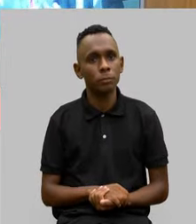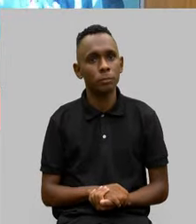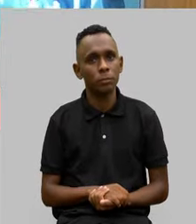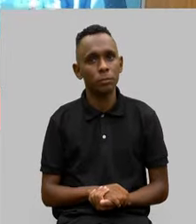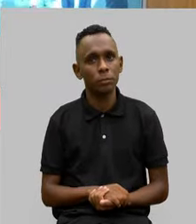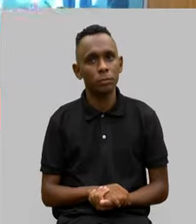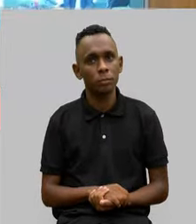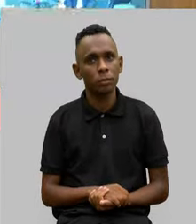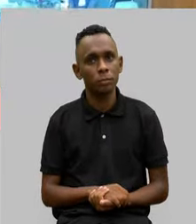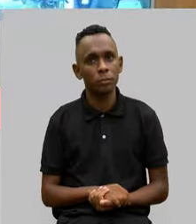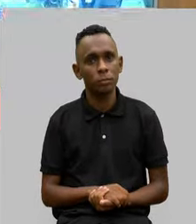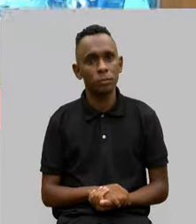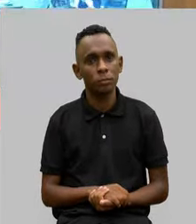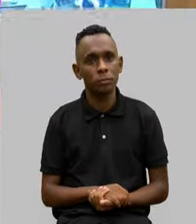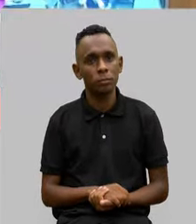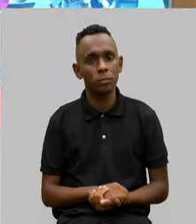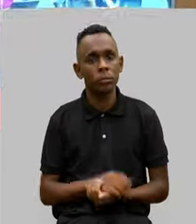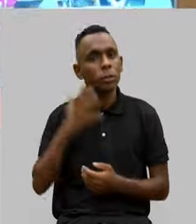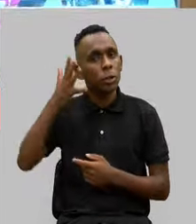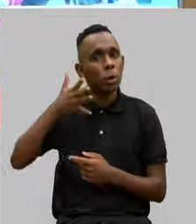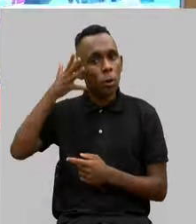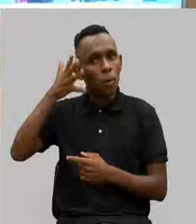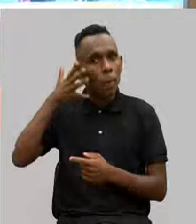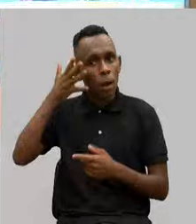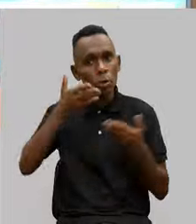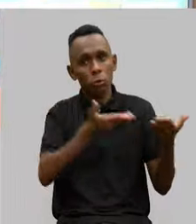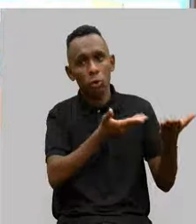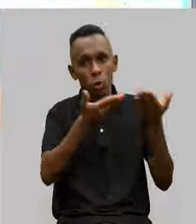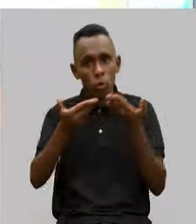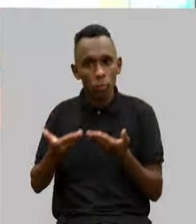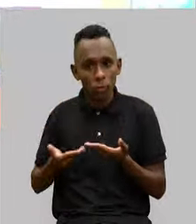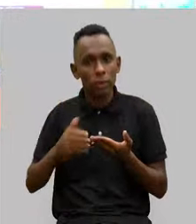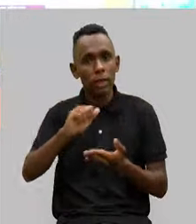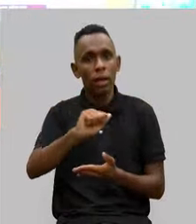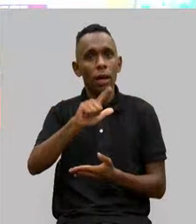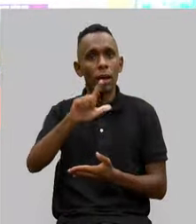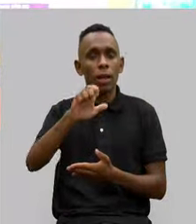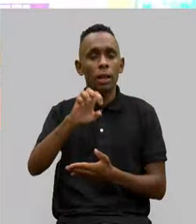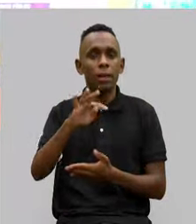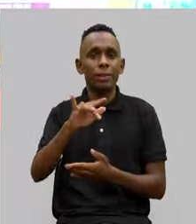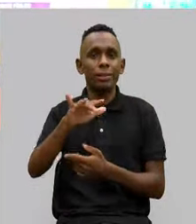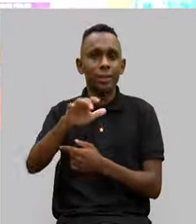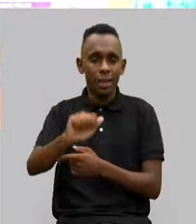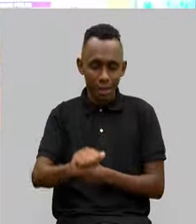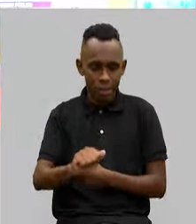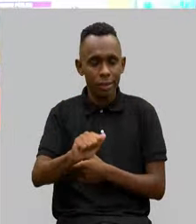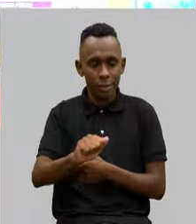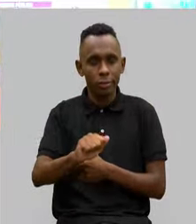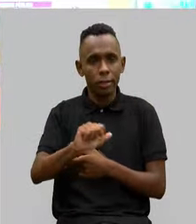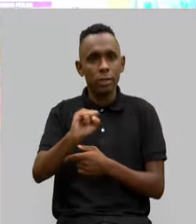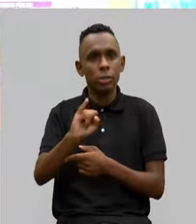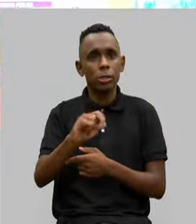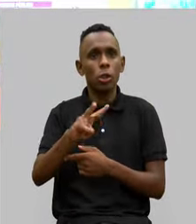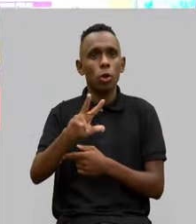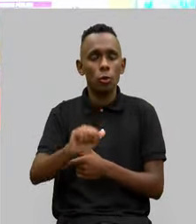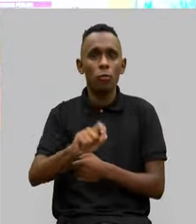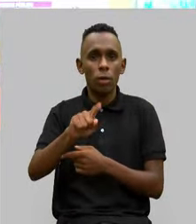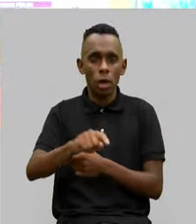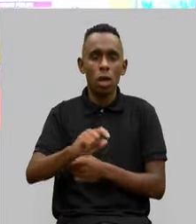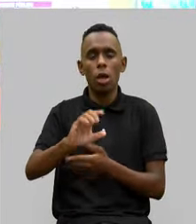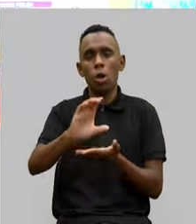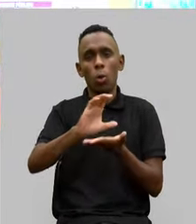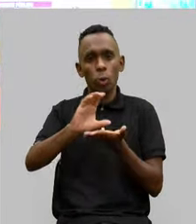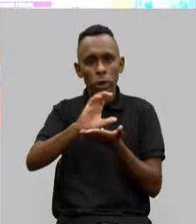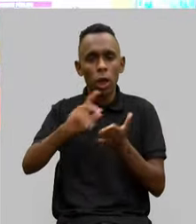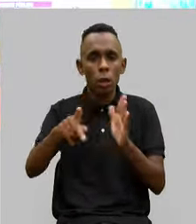Gerais como debatedores convidamos a leteia da Alcântara Gonçalves Silva conselheira Estadual